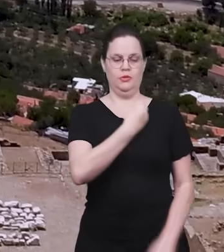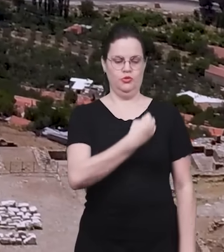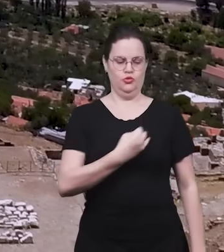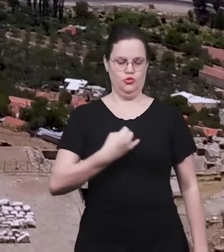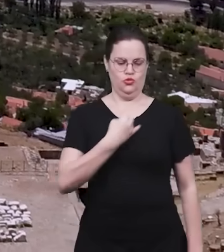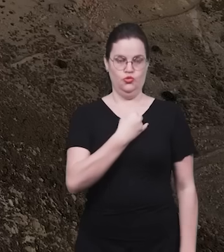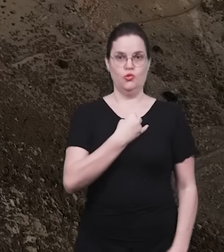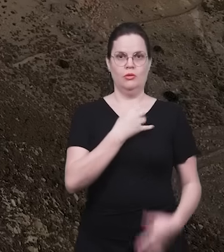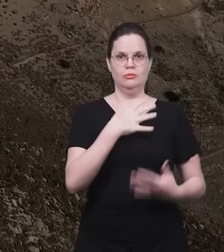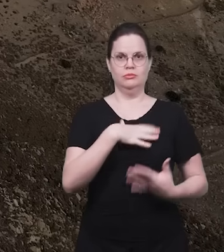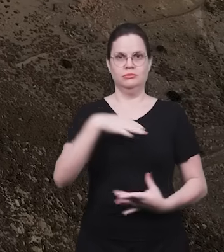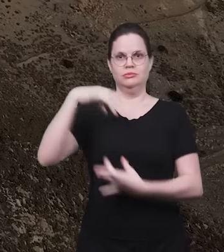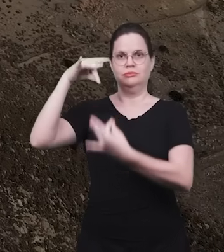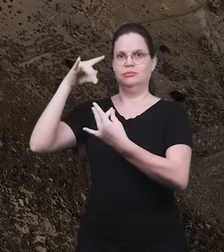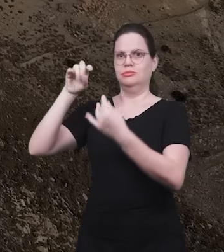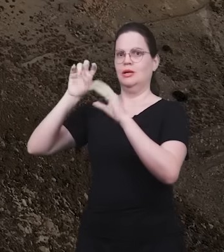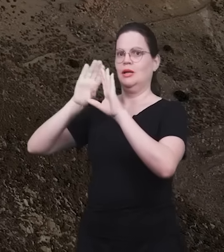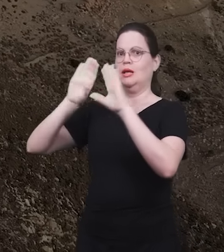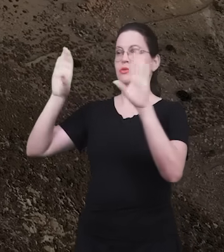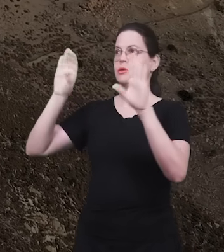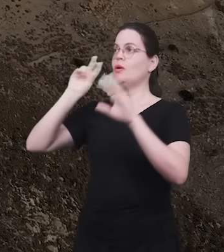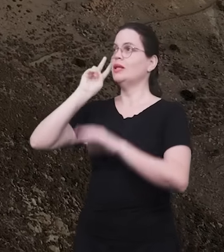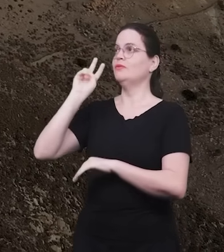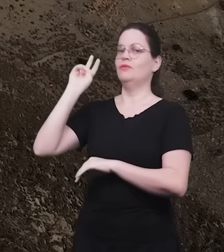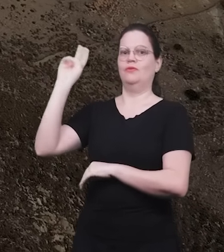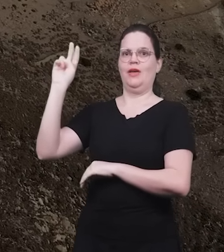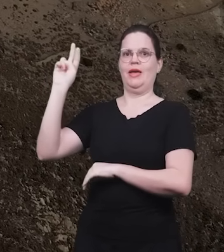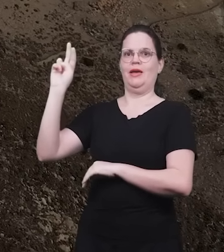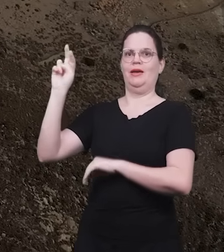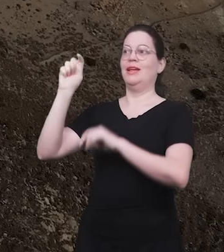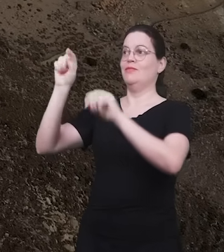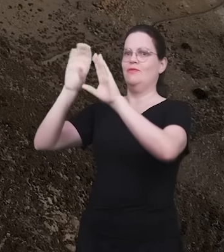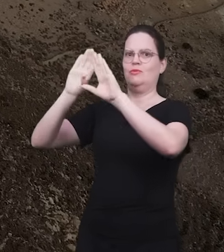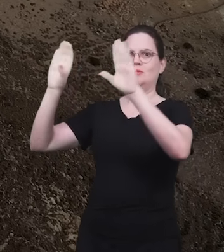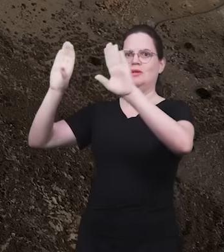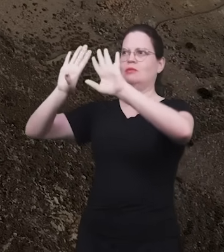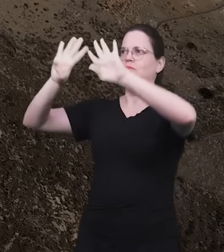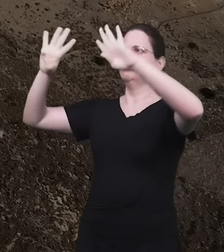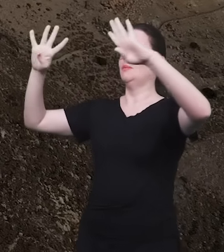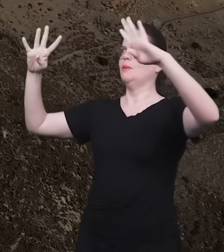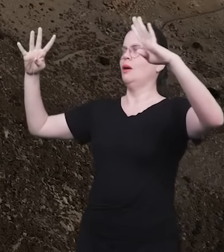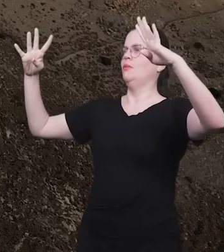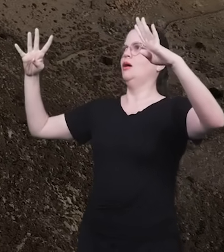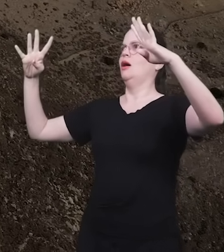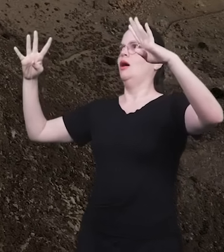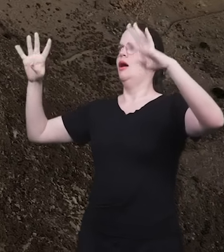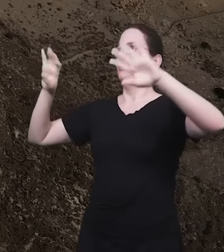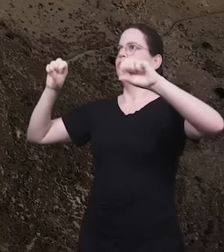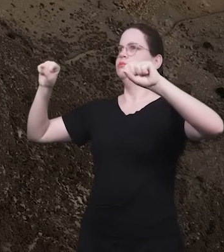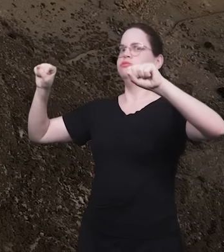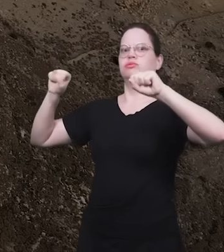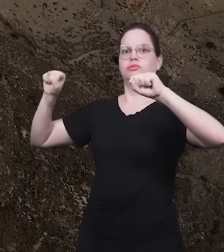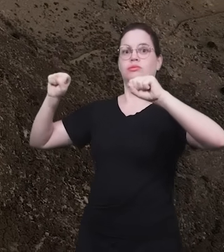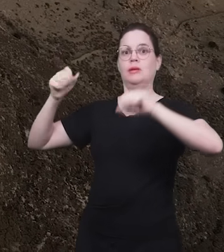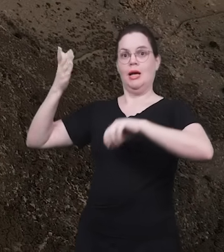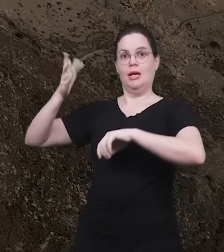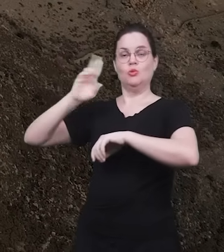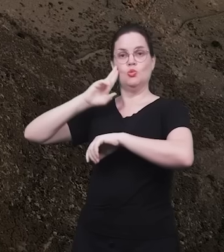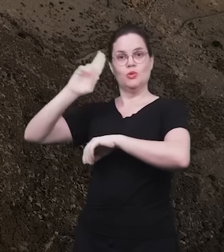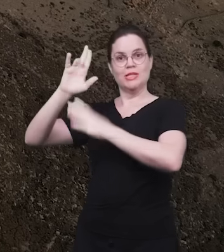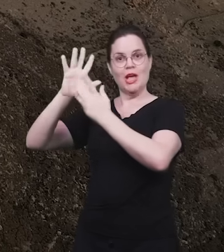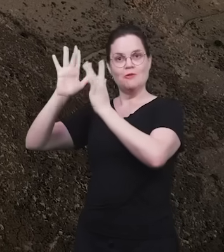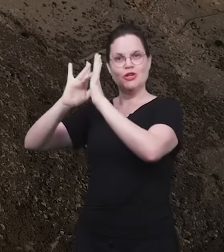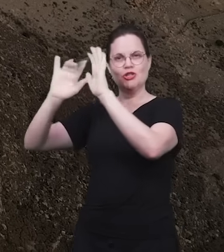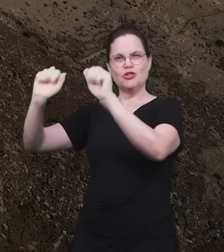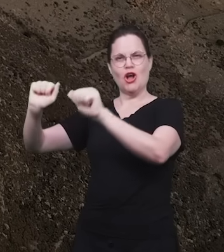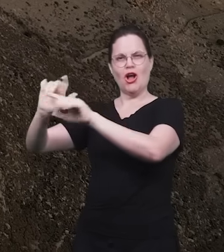João é advertido, é lembrado, ele está vendo a eternidade. E o Senhor, aí o próprio Senhor